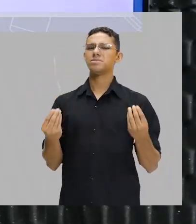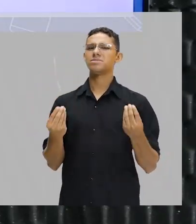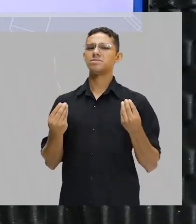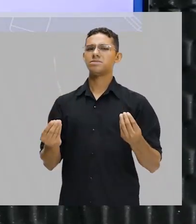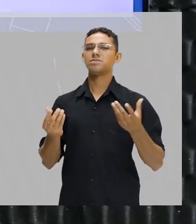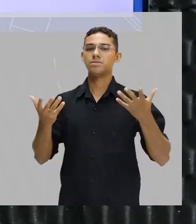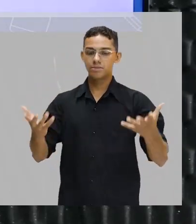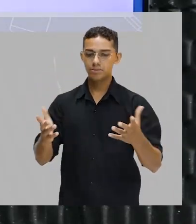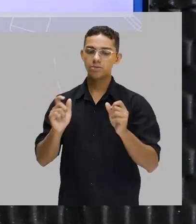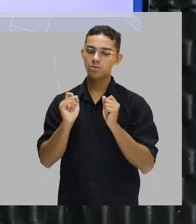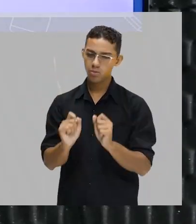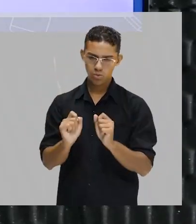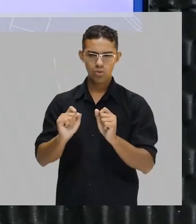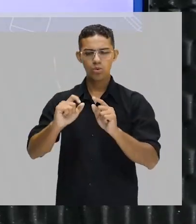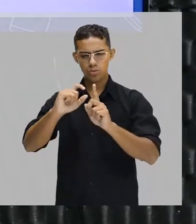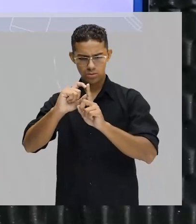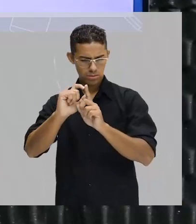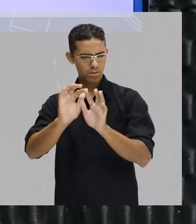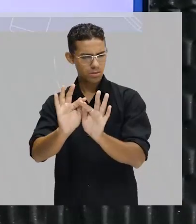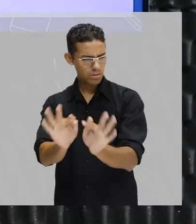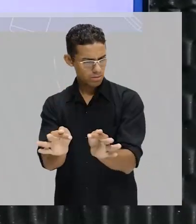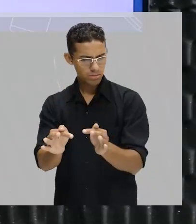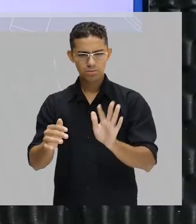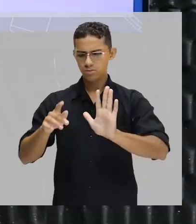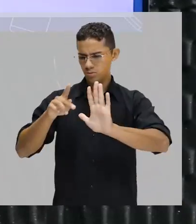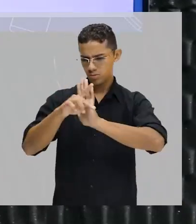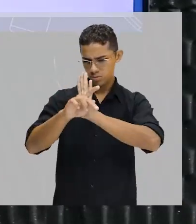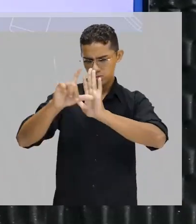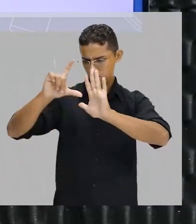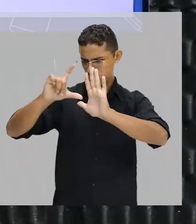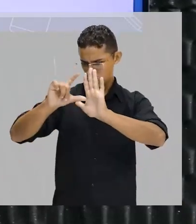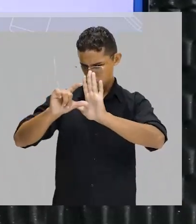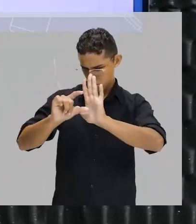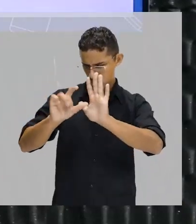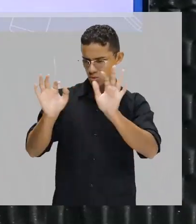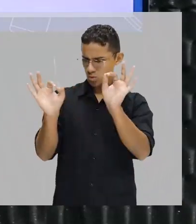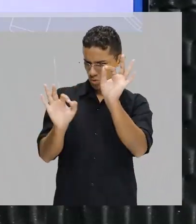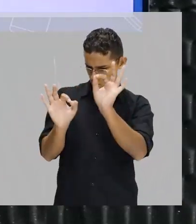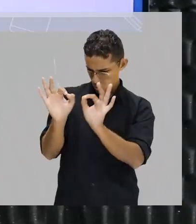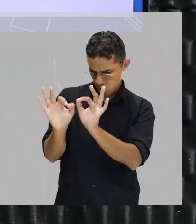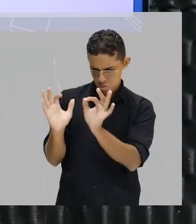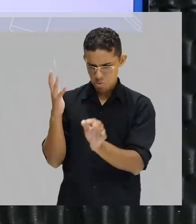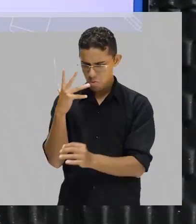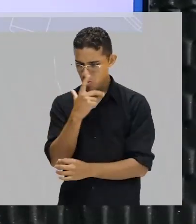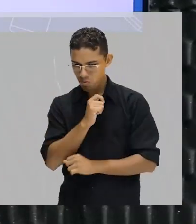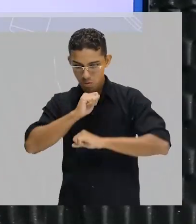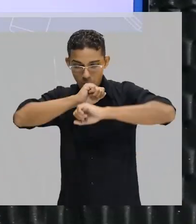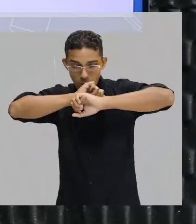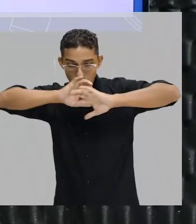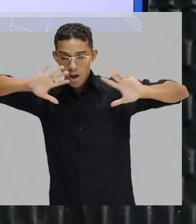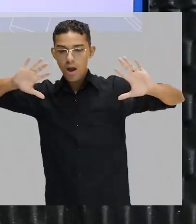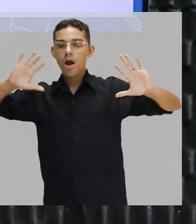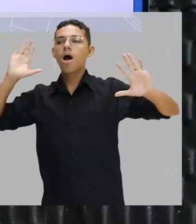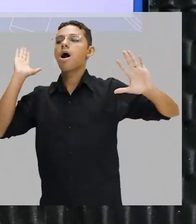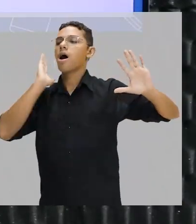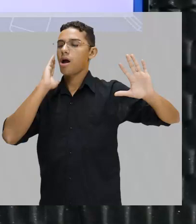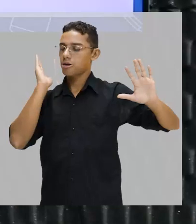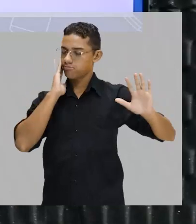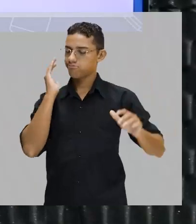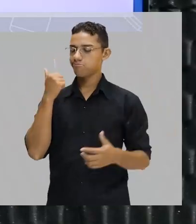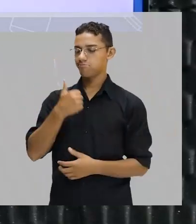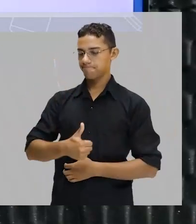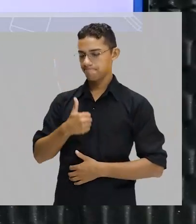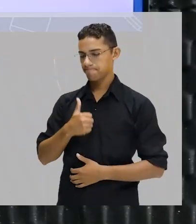mais simples, por parágrafos mais reduzidos, mais simples, mais enxutos, que com certeza o texto de vocês vai ser